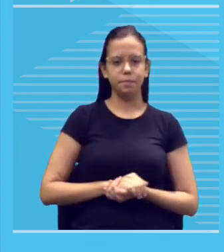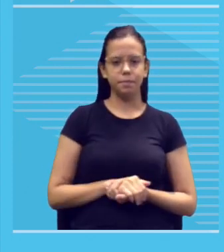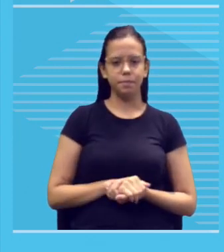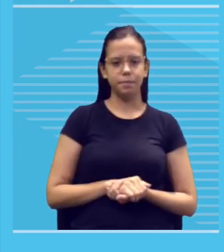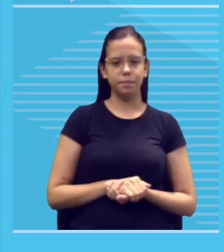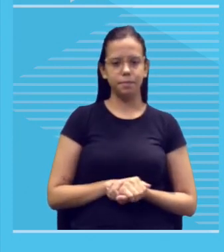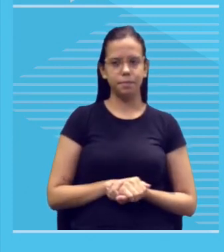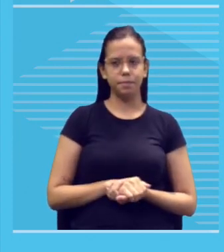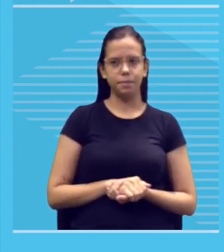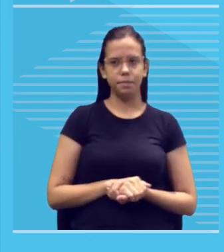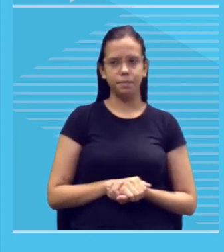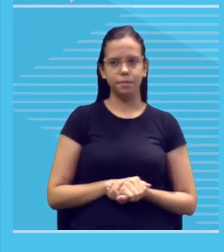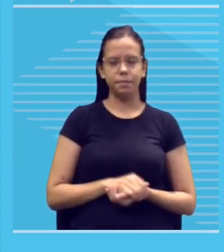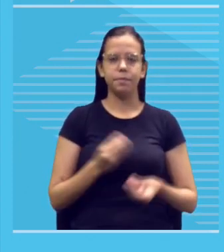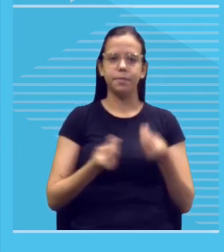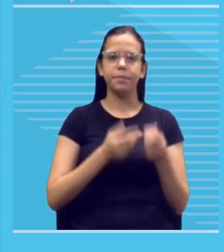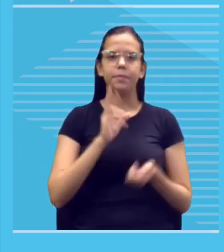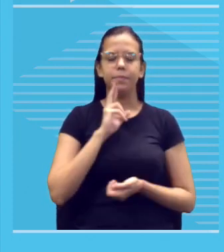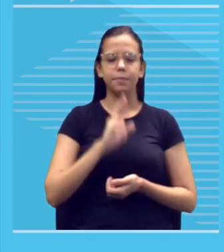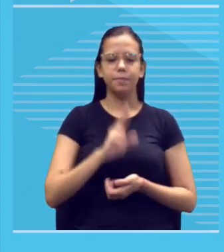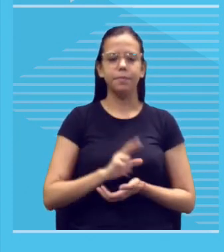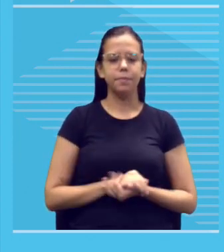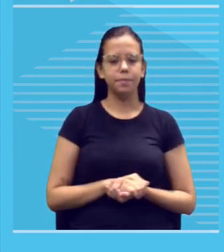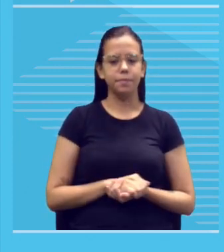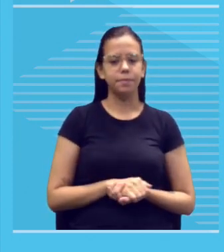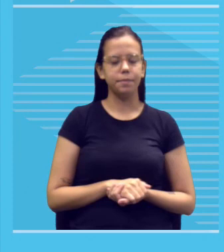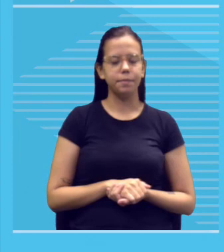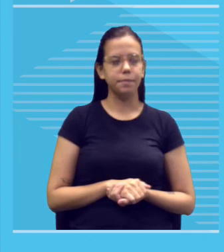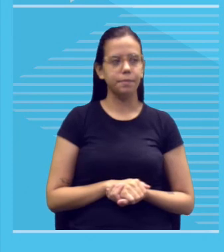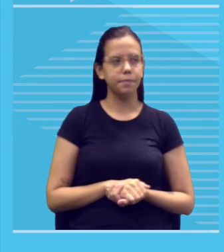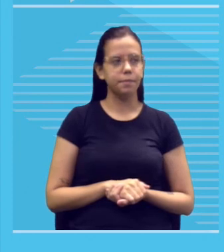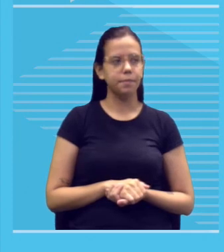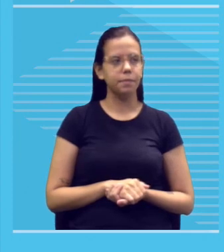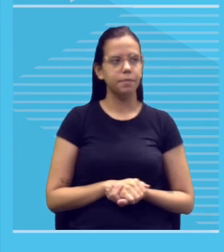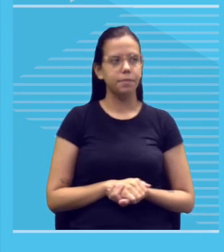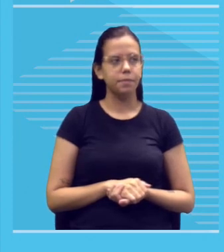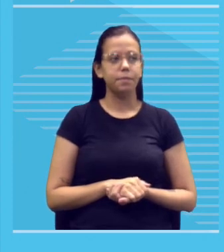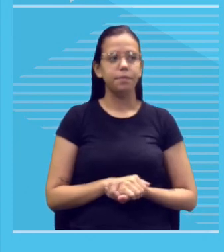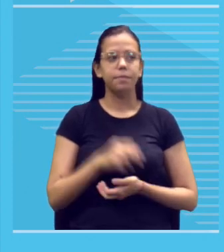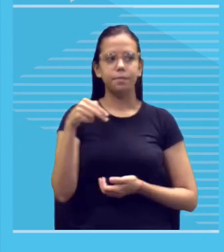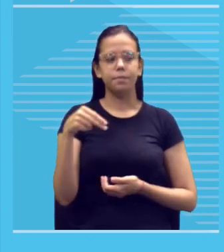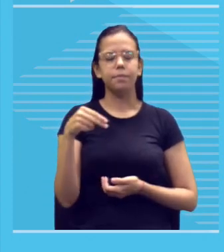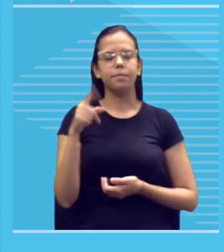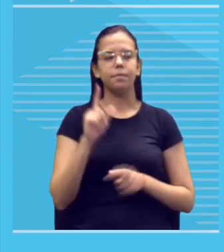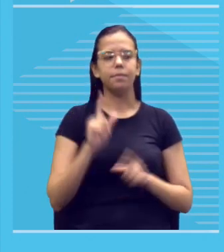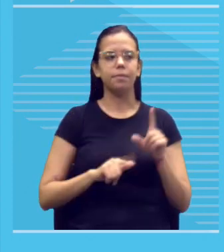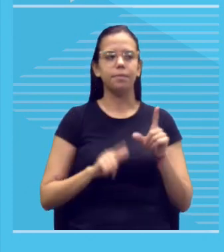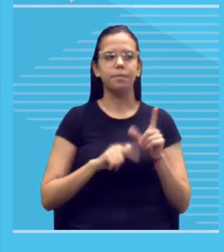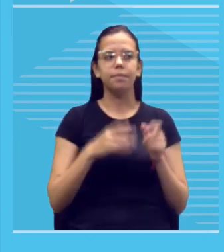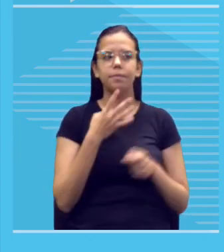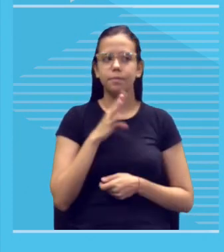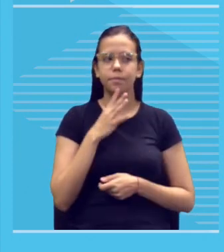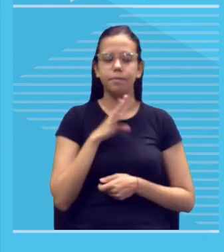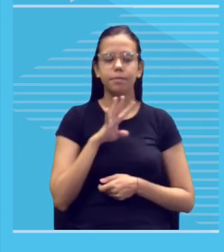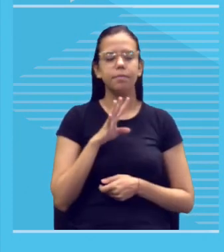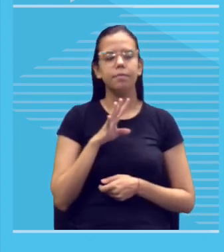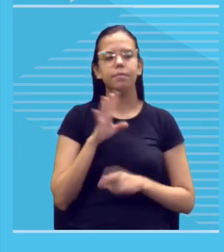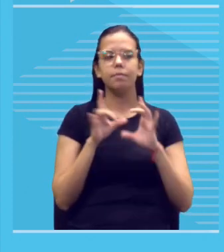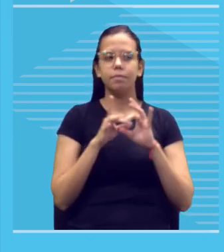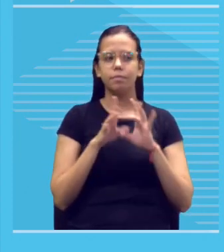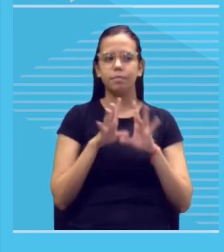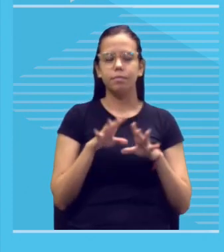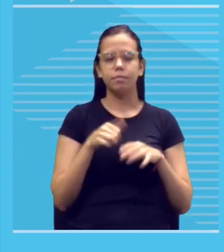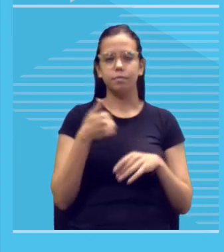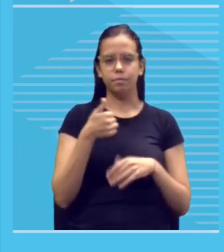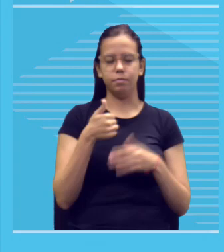como é que a gente resolve isso o seu termo desconhecido o meu n né nossa variável você deixa ela aqui no primeiro